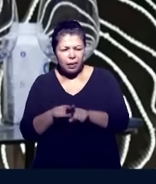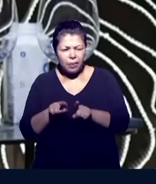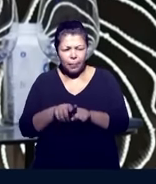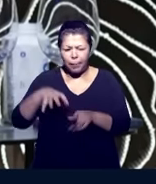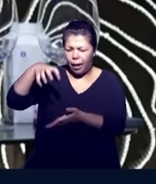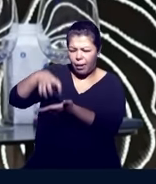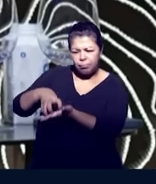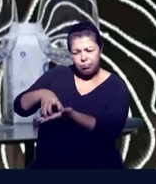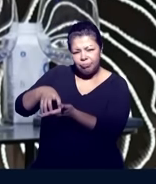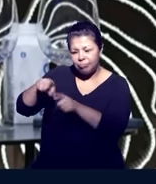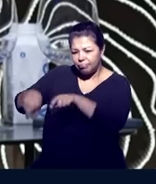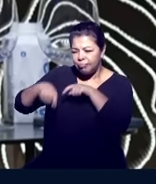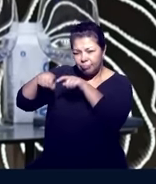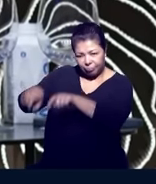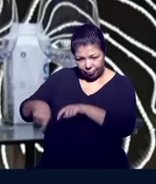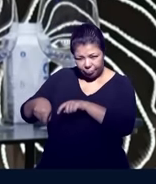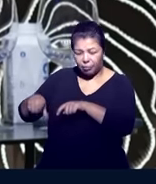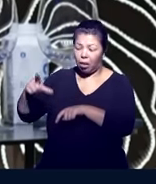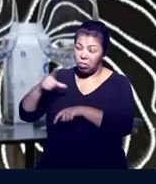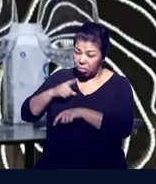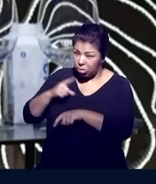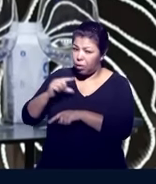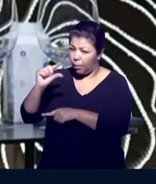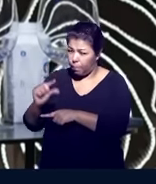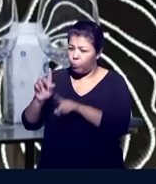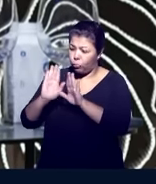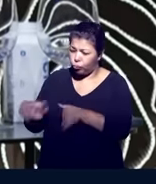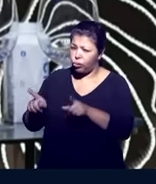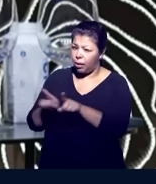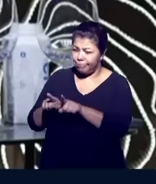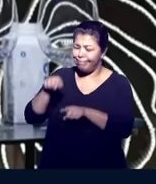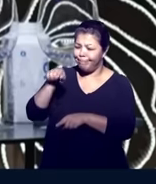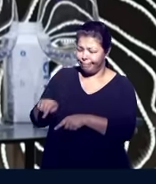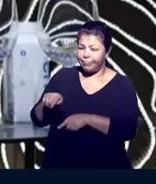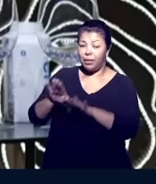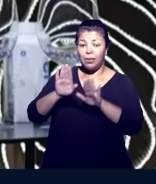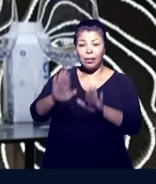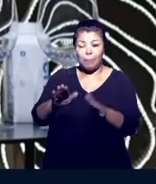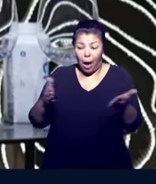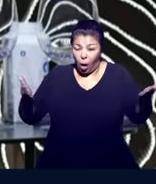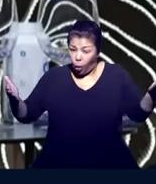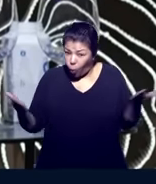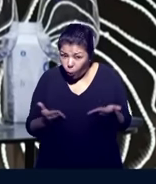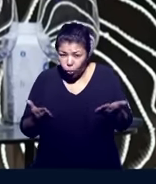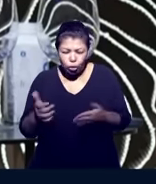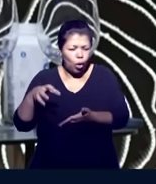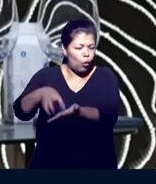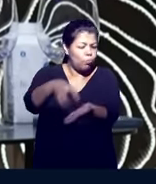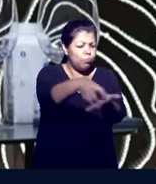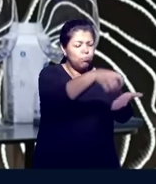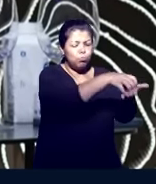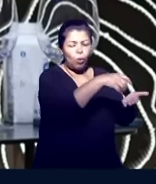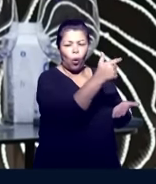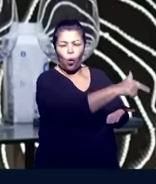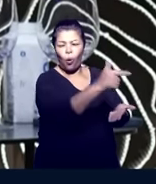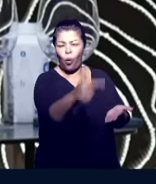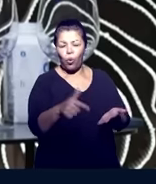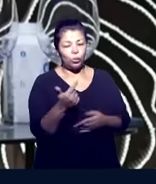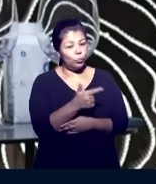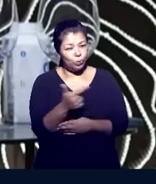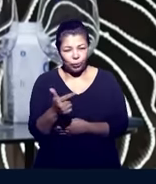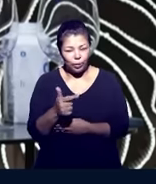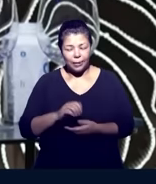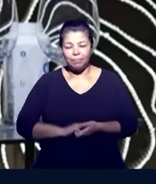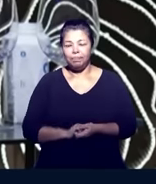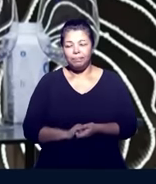bem você tem até em virtude da isonomia que foi criada mas você não tem isso em outros setores e você vai ter o